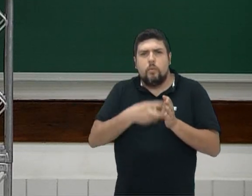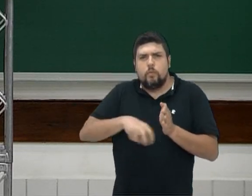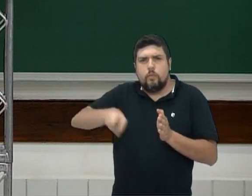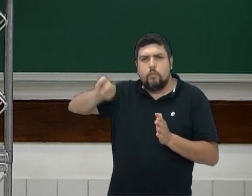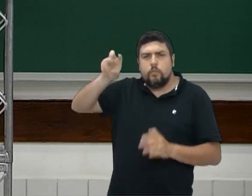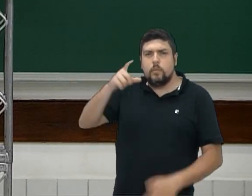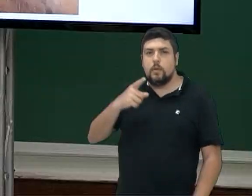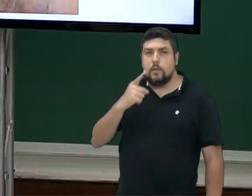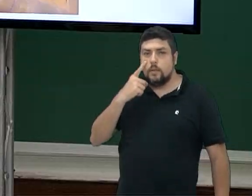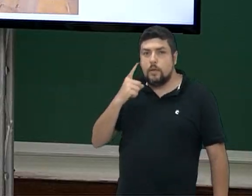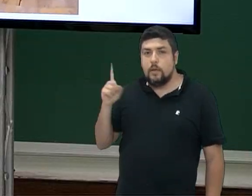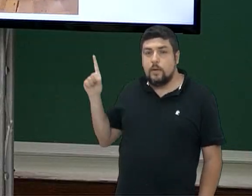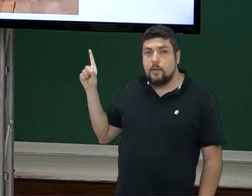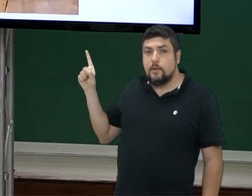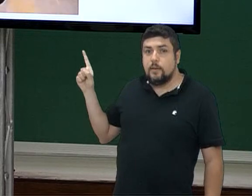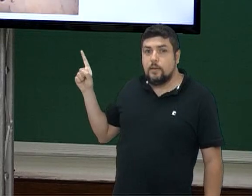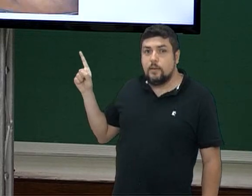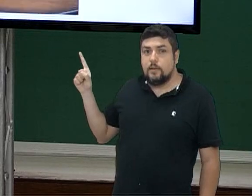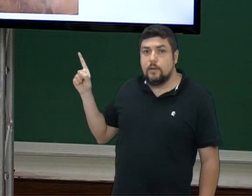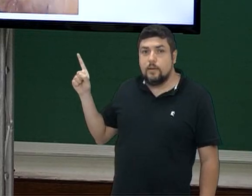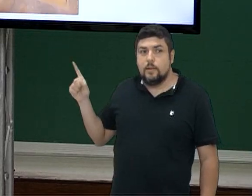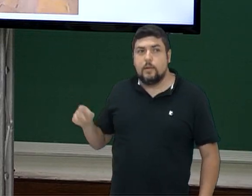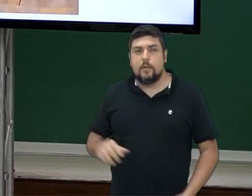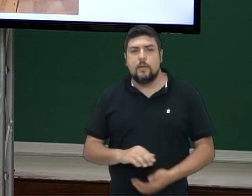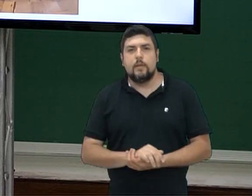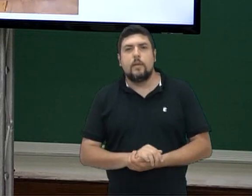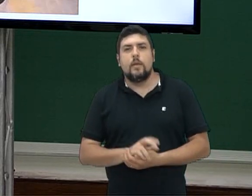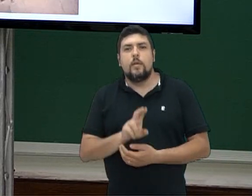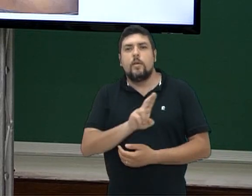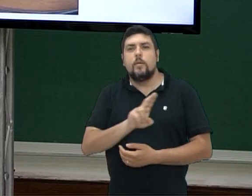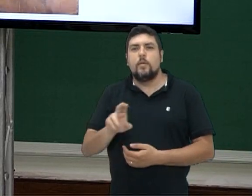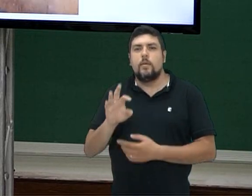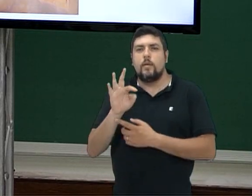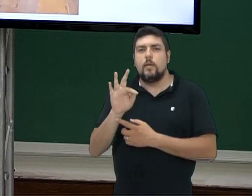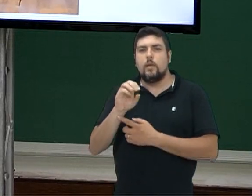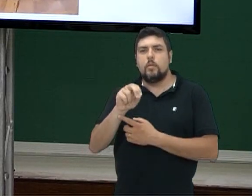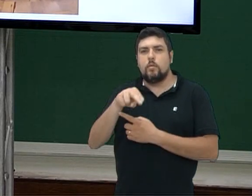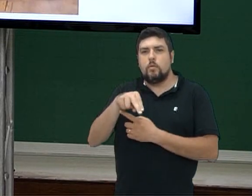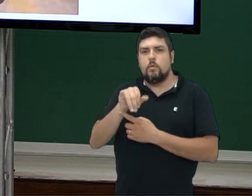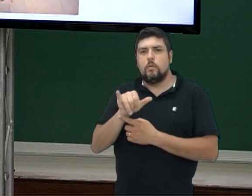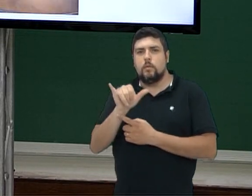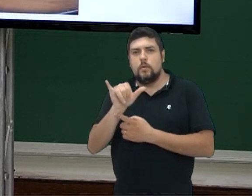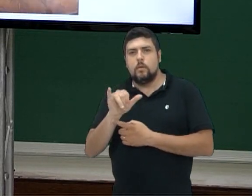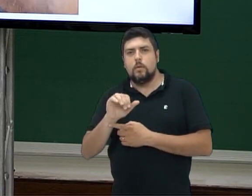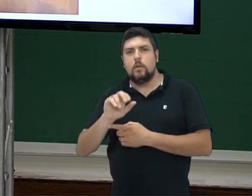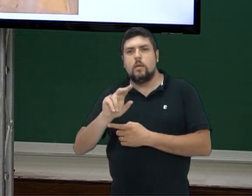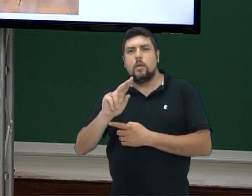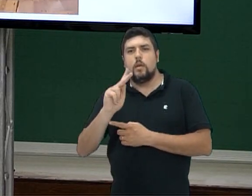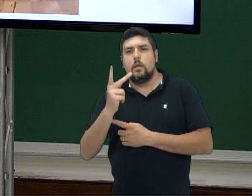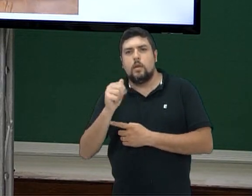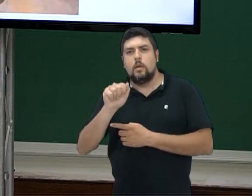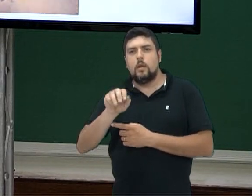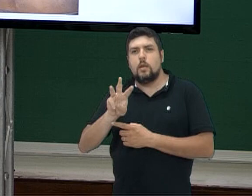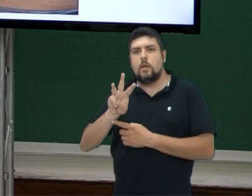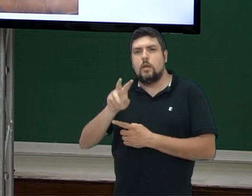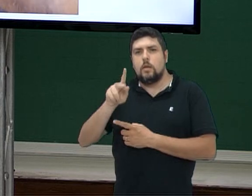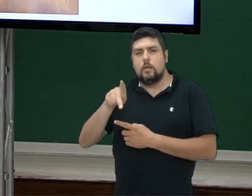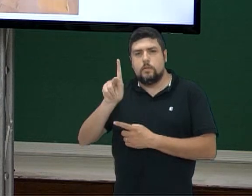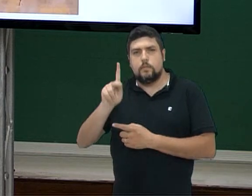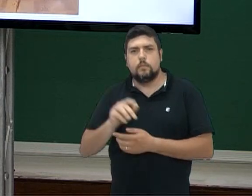ícone na história do skate, chamado o Tony Hawk. O Tony Hawk ele começou a desenvolver a técnica do street. O que é o